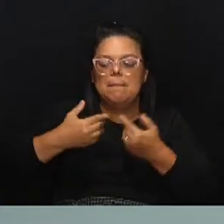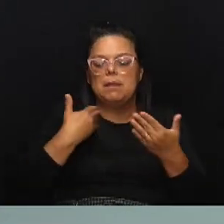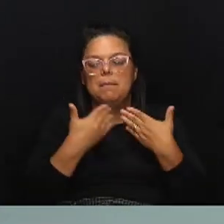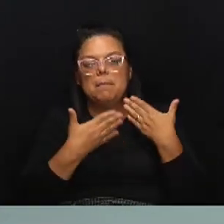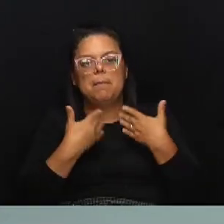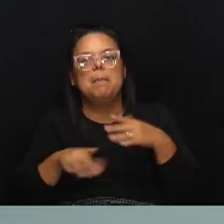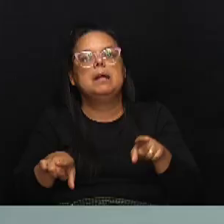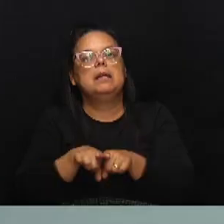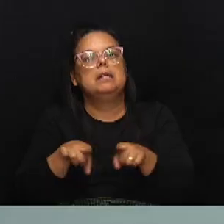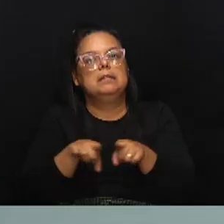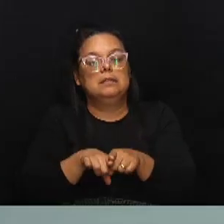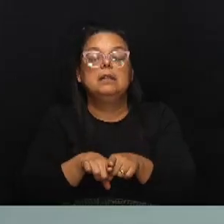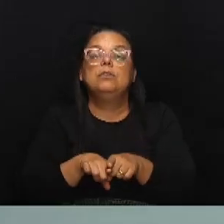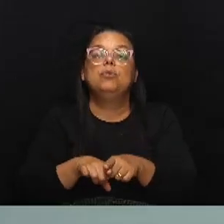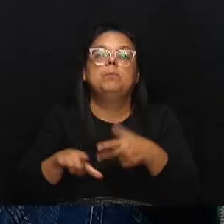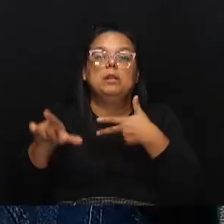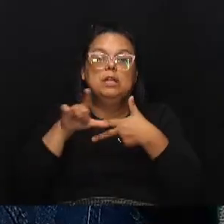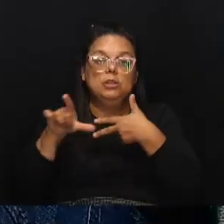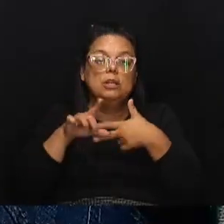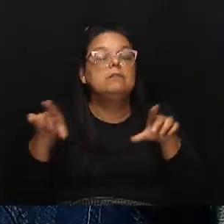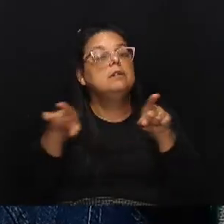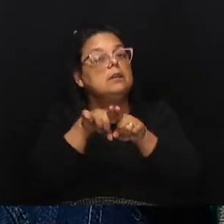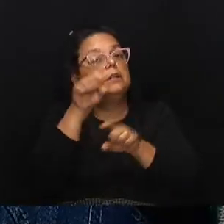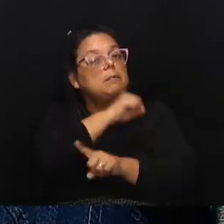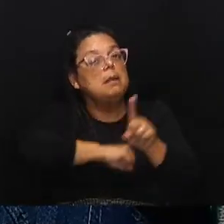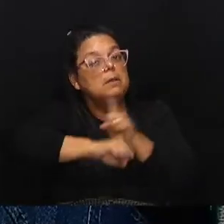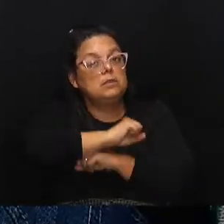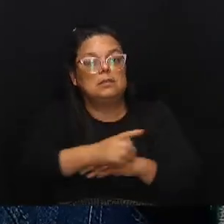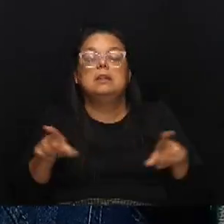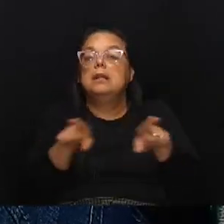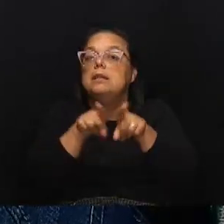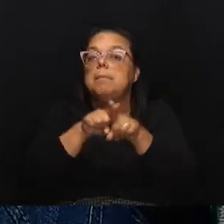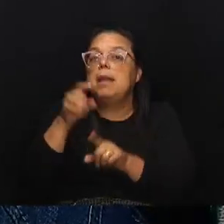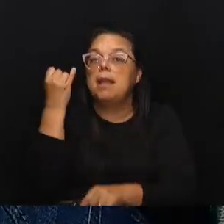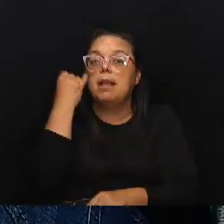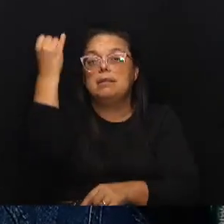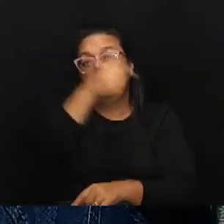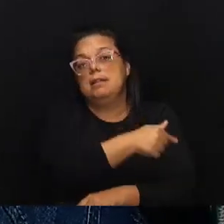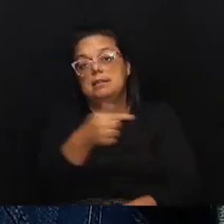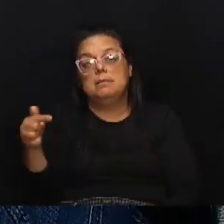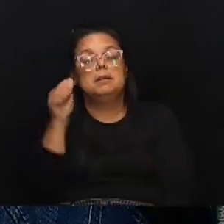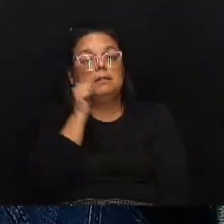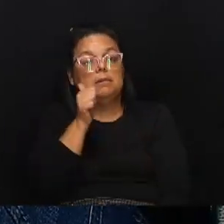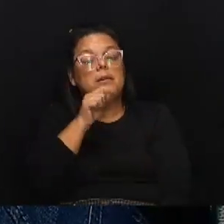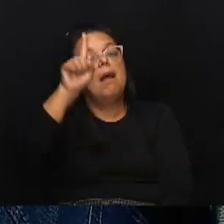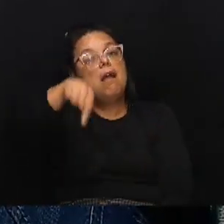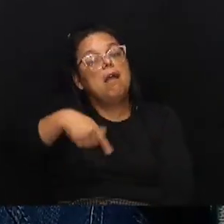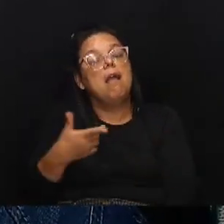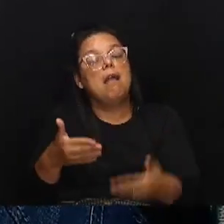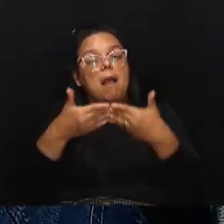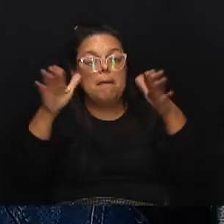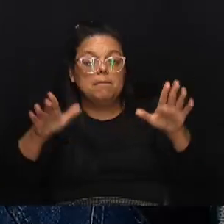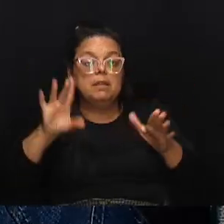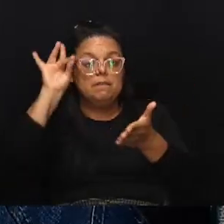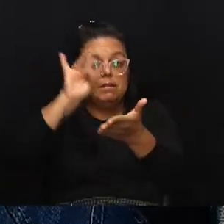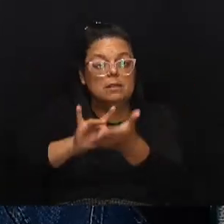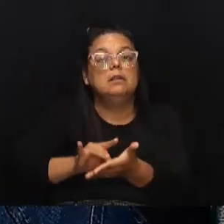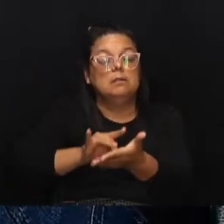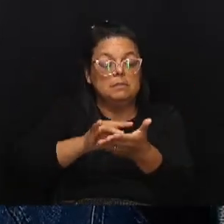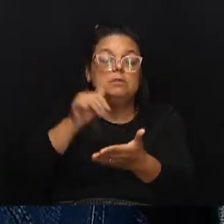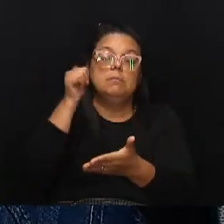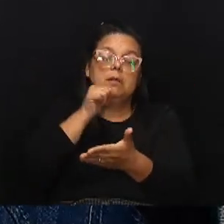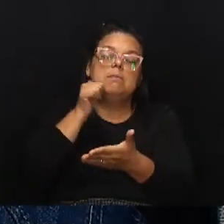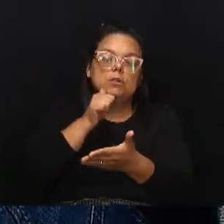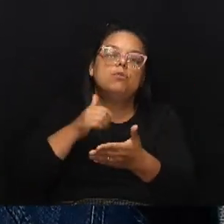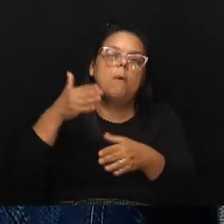o legislativo quanto para a população. Porque a ideia da Semana da Mulher era abrir realmente para a população participar desses